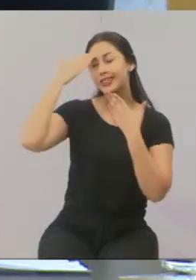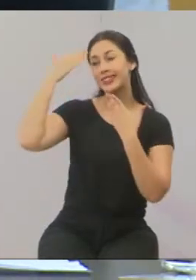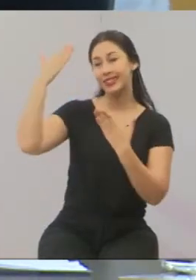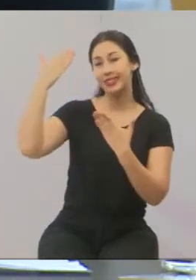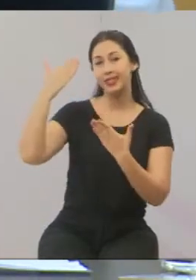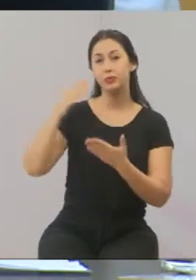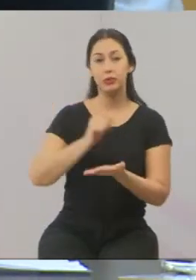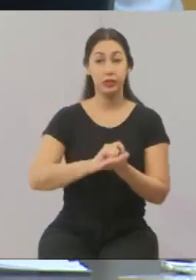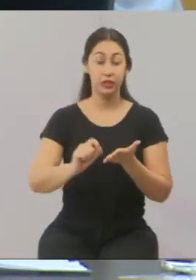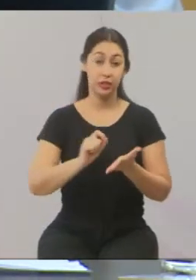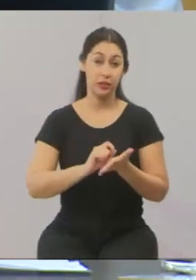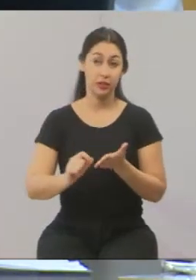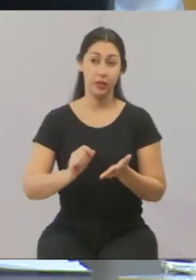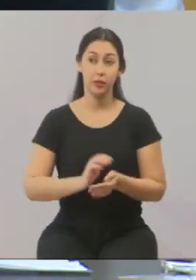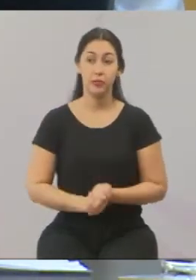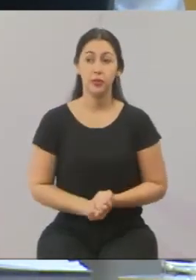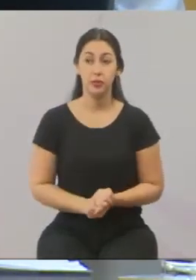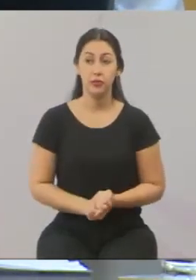subscrevemos.